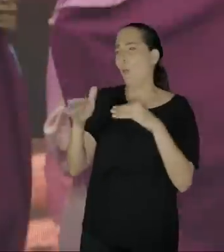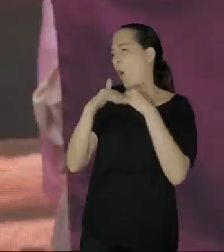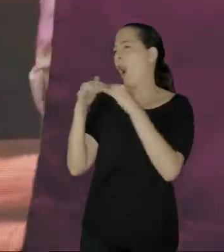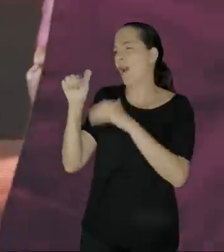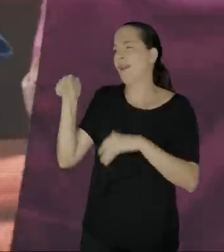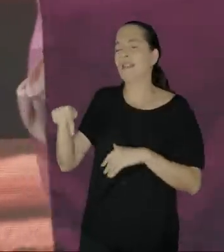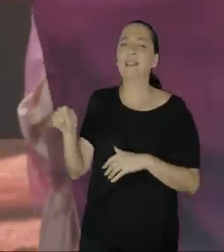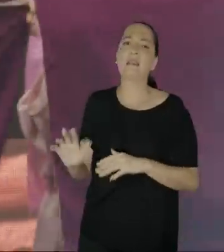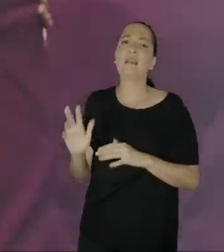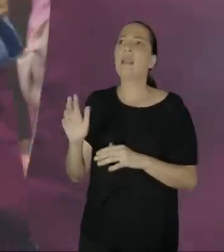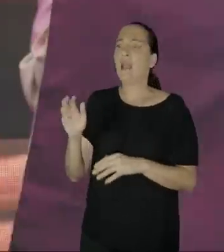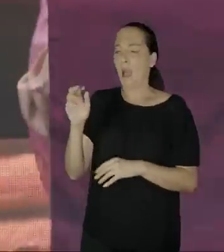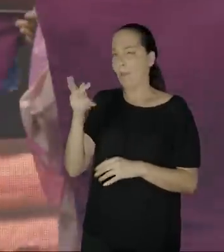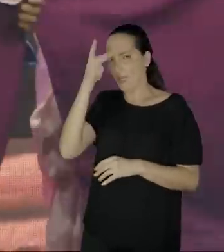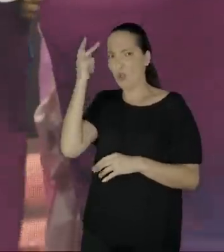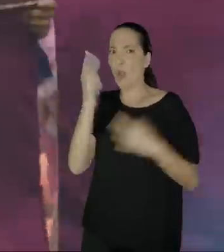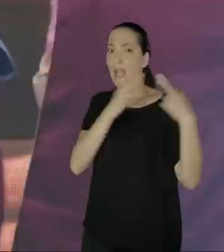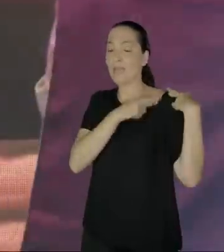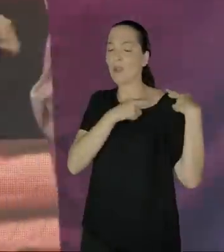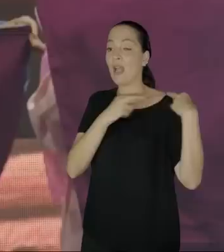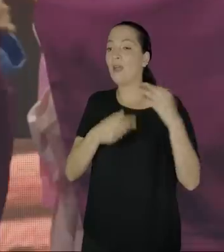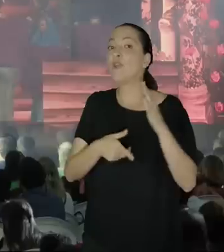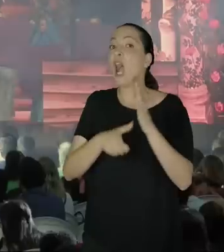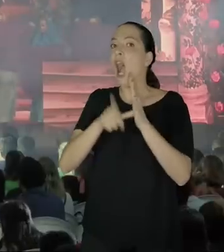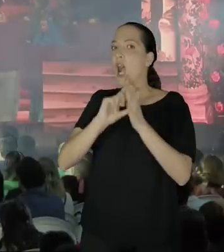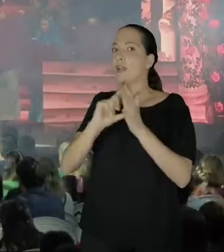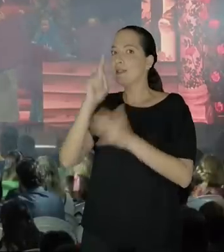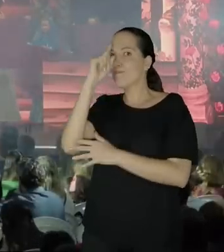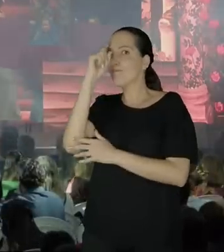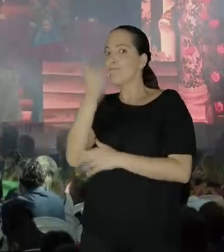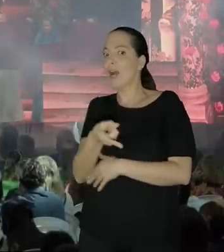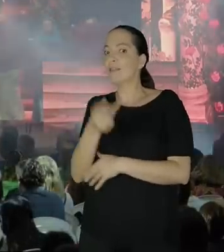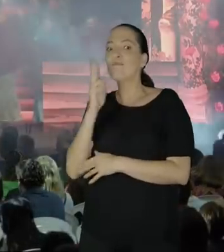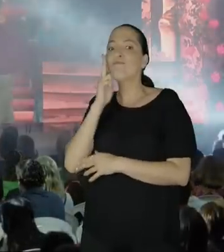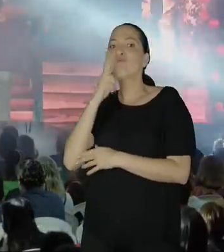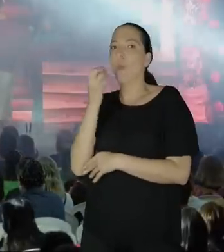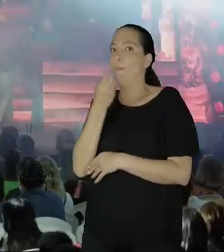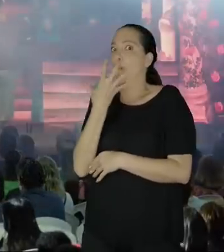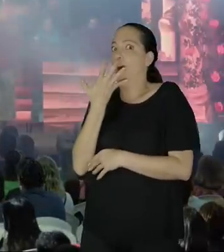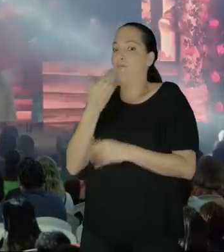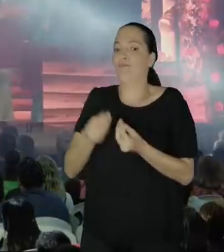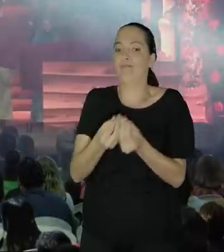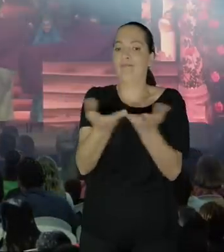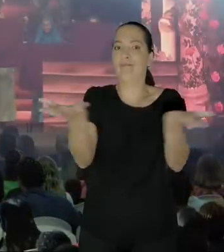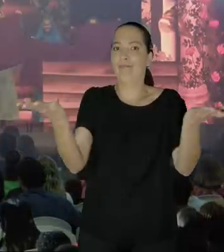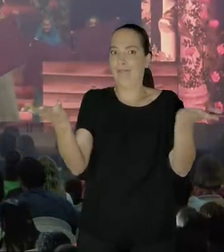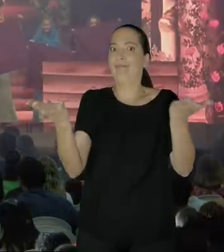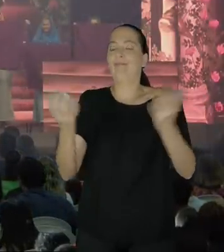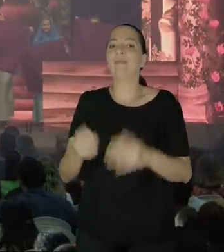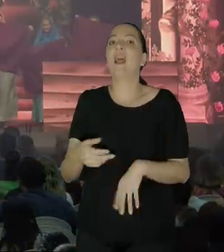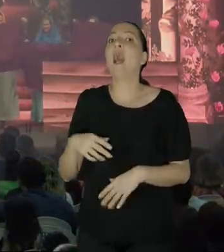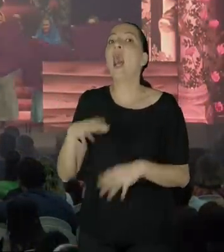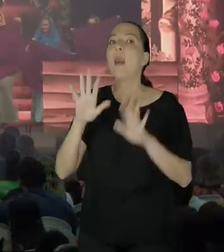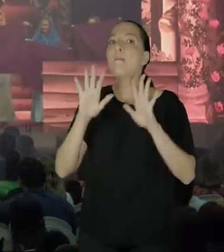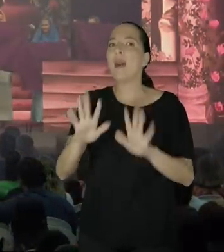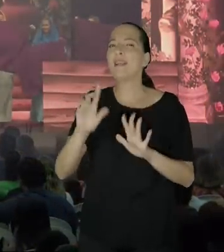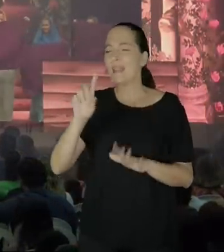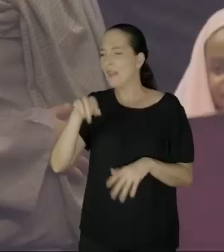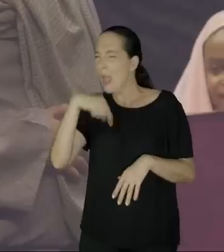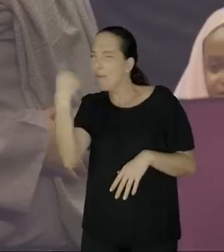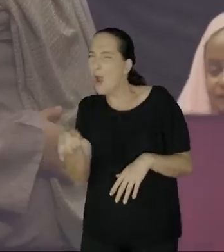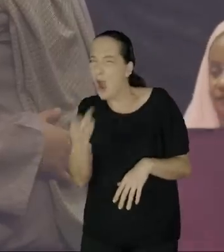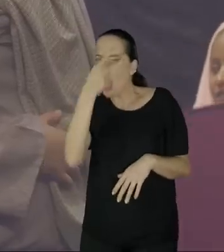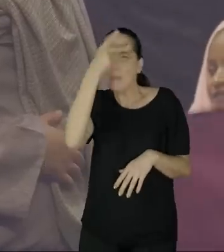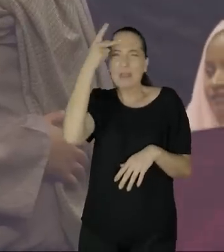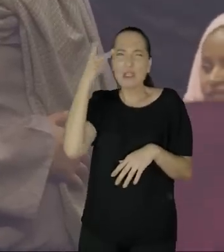o dono mande servir primeiro o vinho bom, aquele de melhor qualidade. E quando todos os convidados estiverem